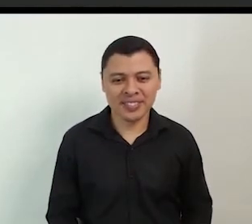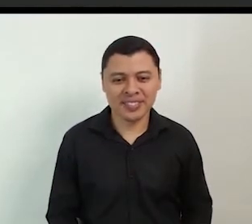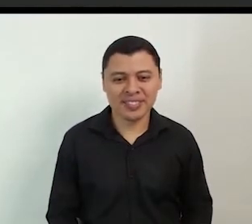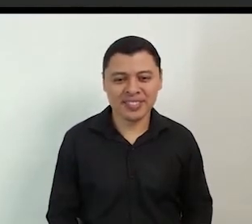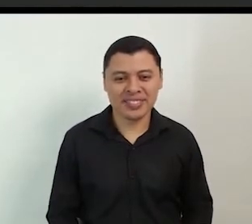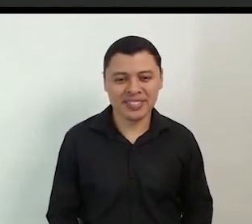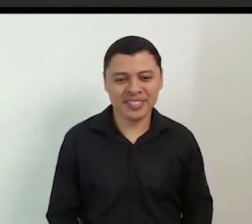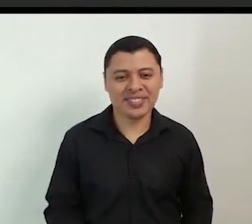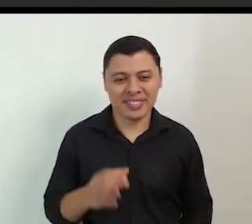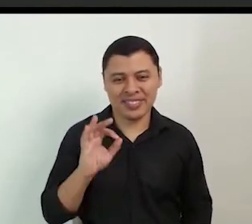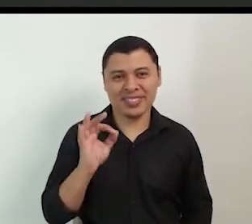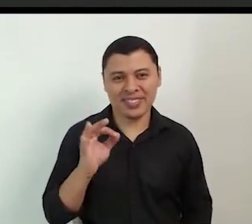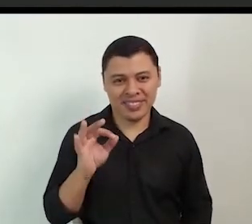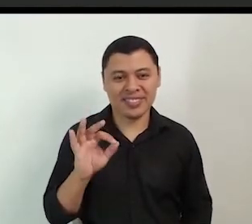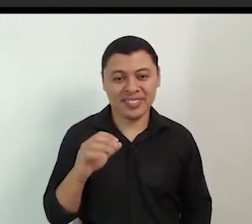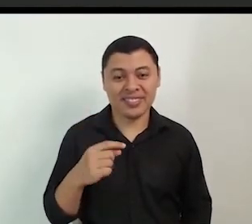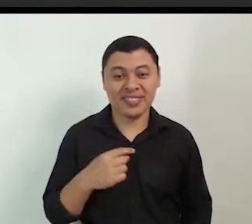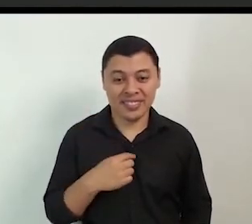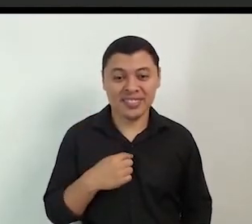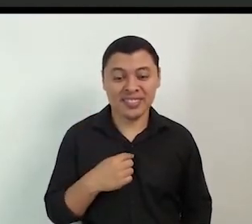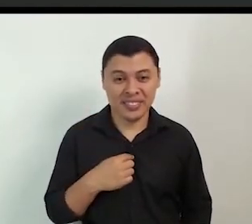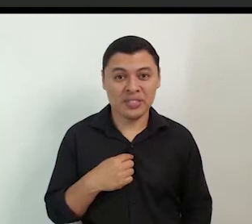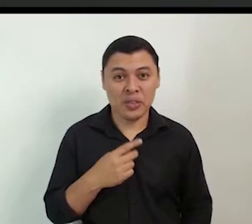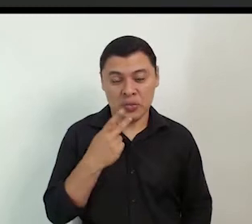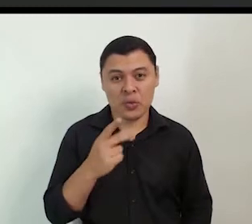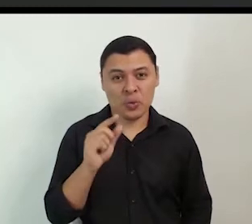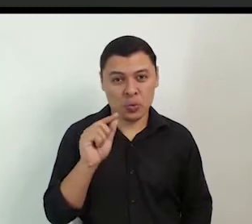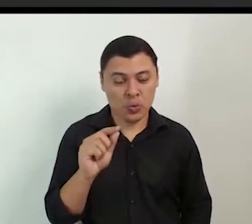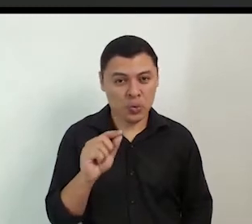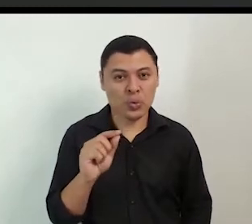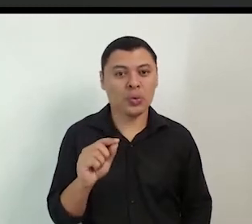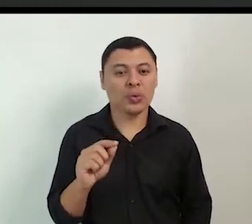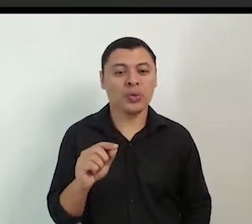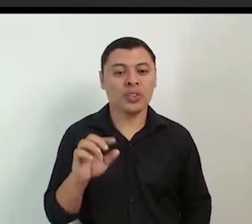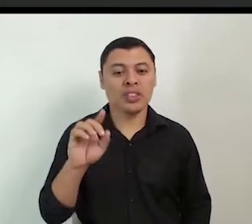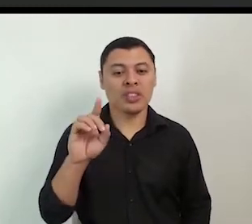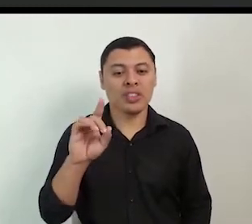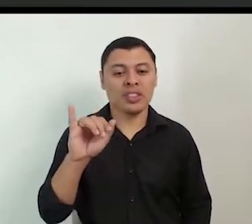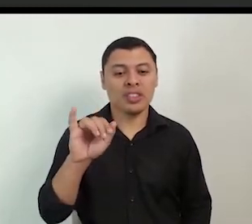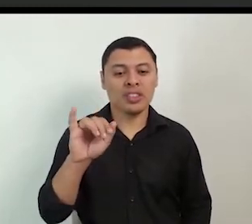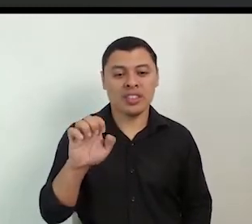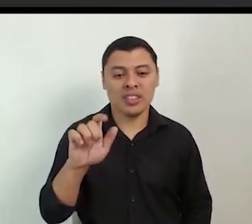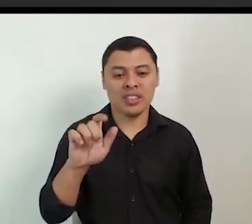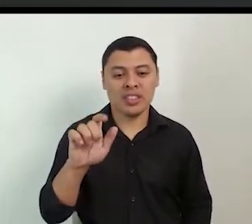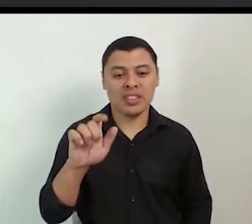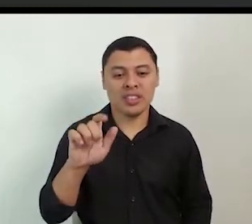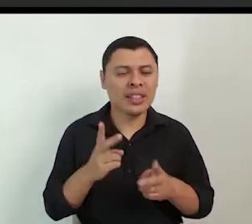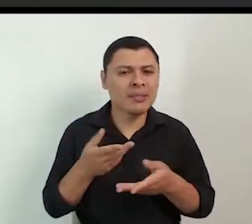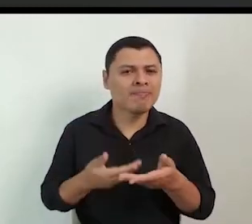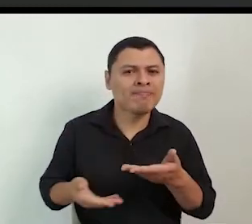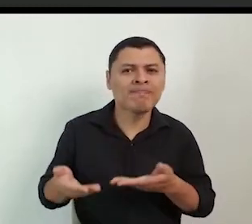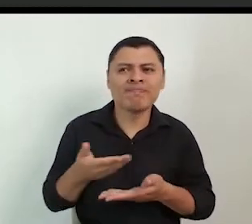Exato. E eu tenho mesmo a dizer sobre o Diego, porque assim, sempre uma troca fantástica que a gente